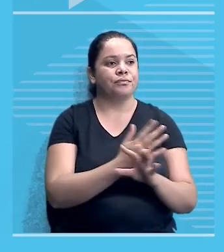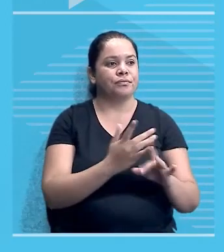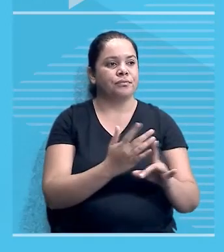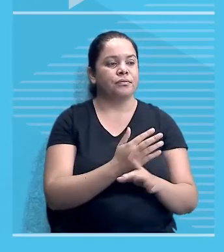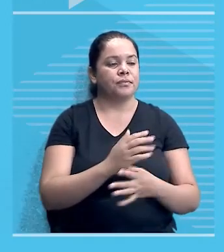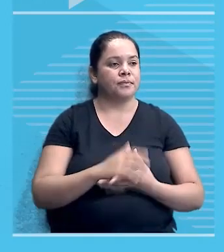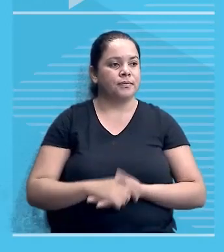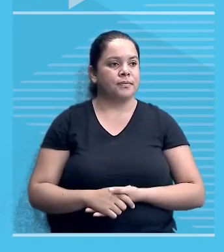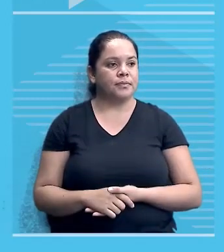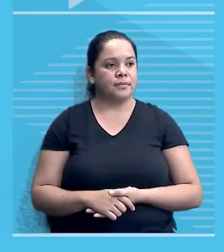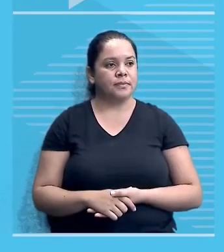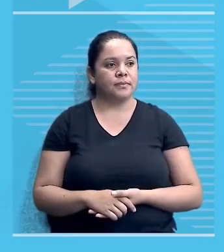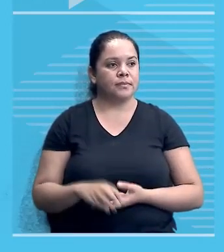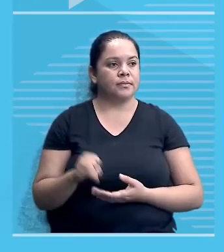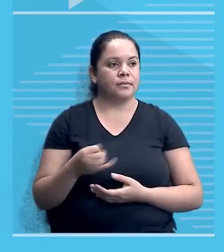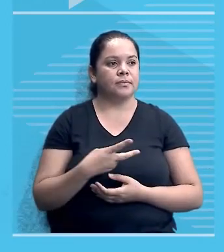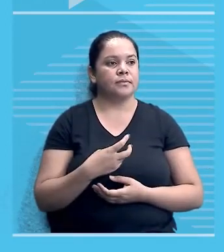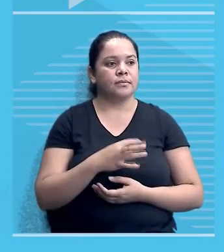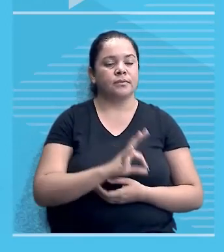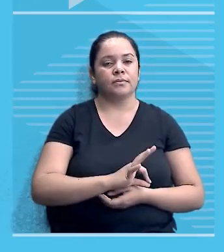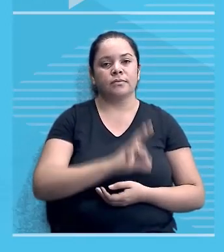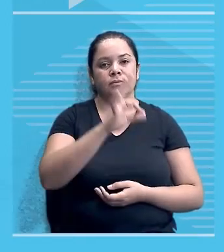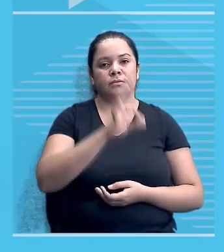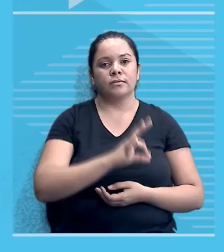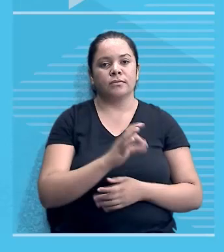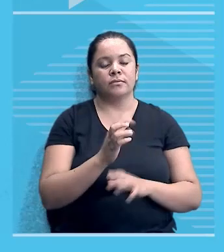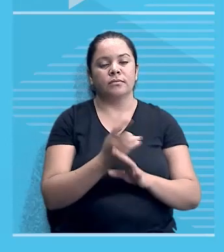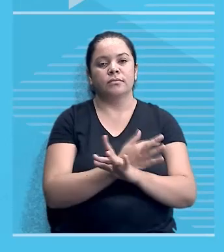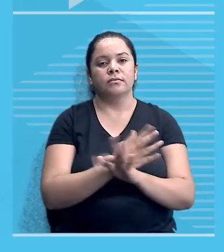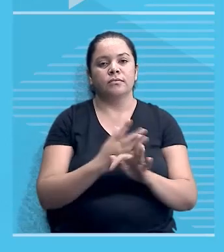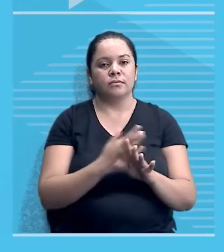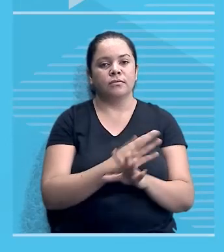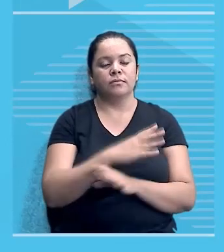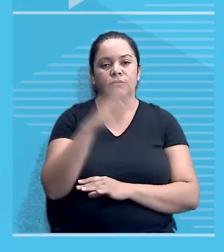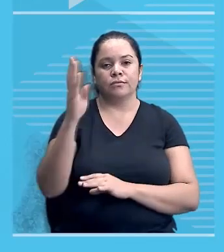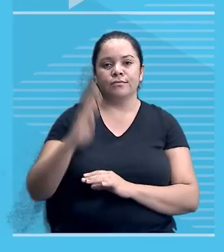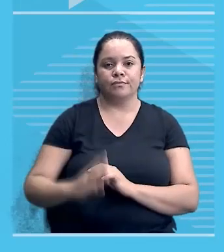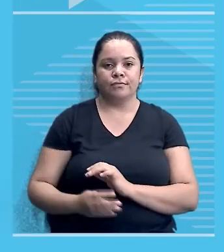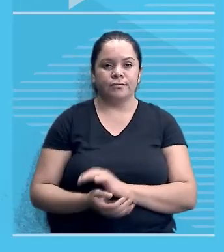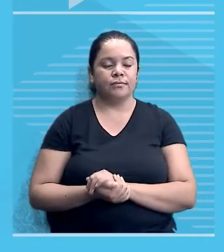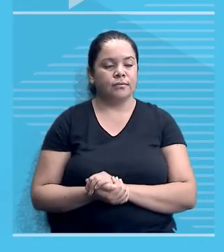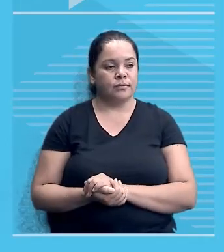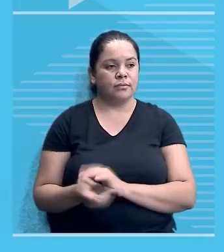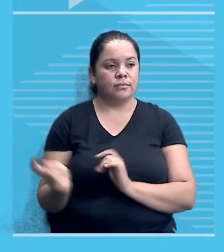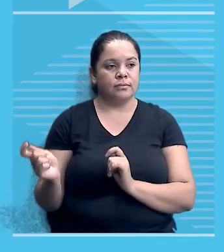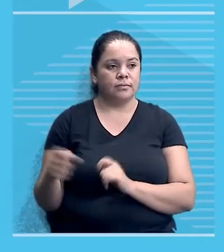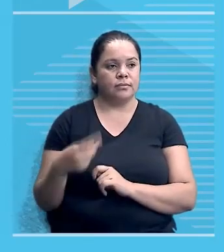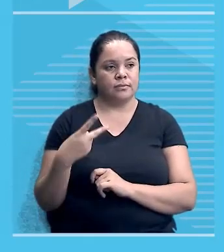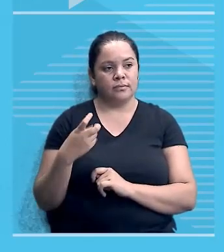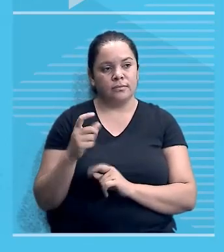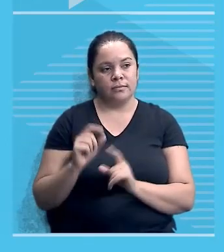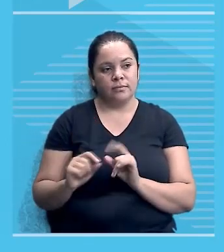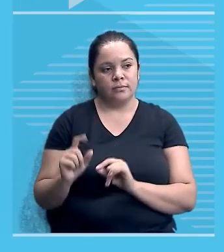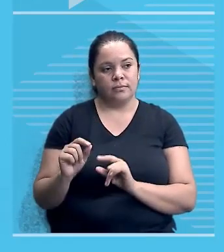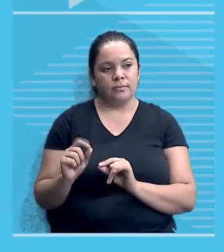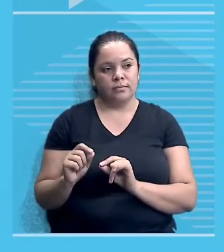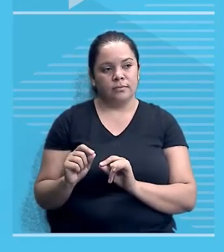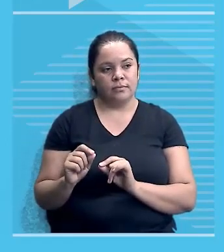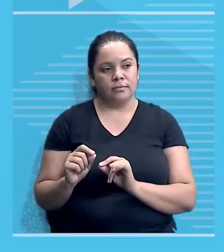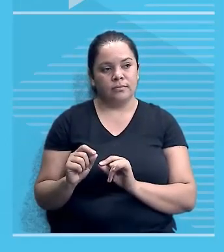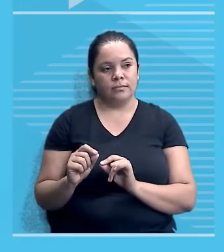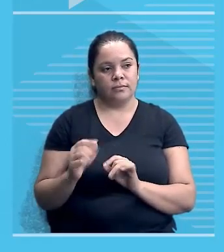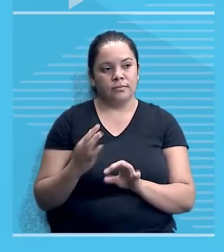a taxa de urbanização brasileira você vê que essa urbanização ela vem numa